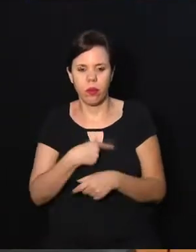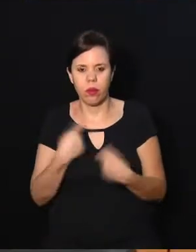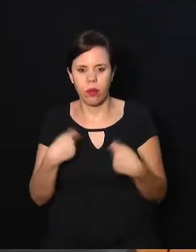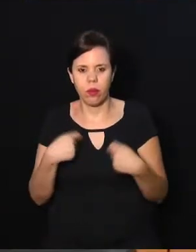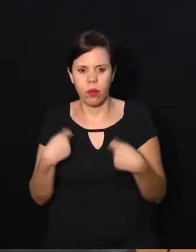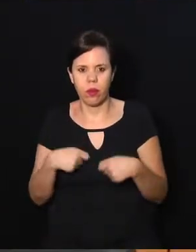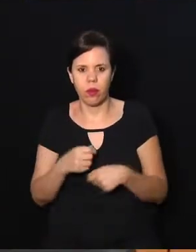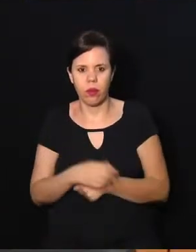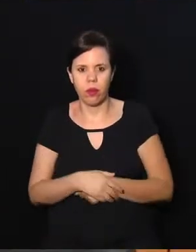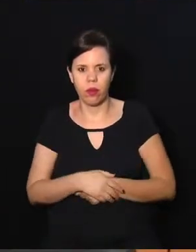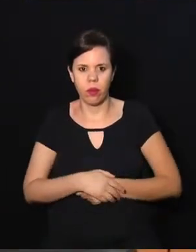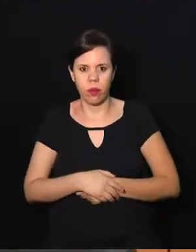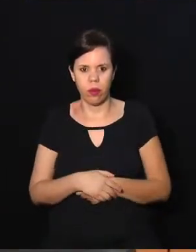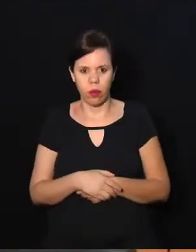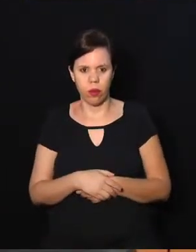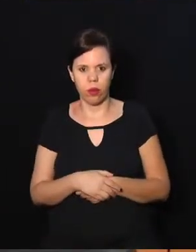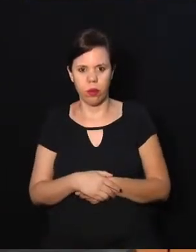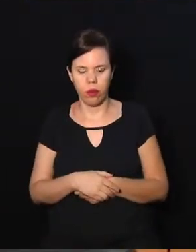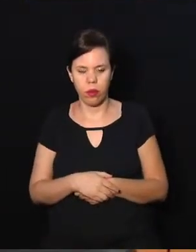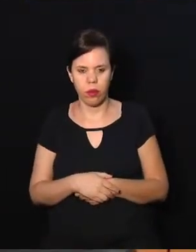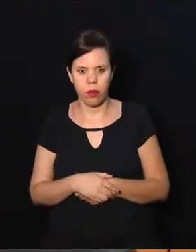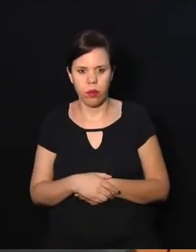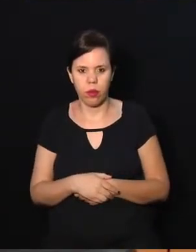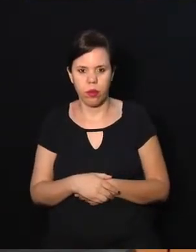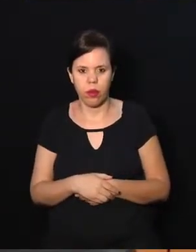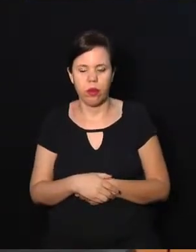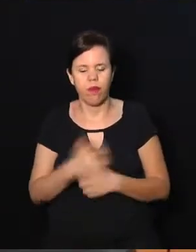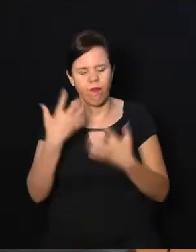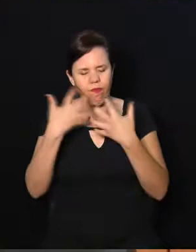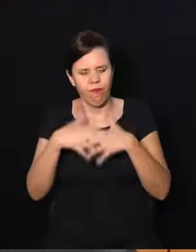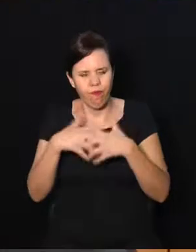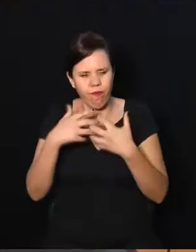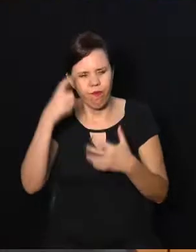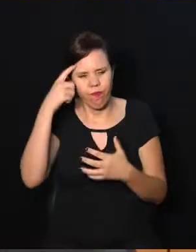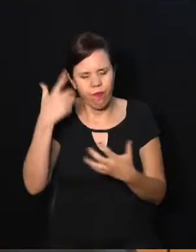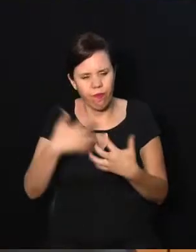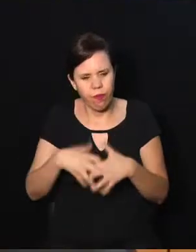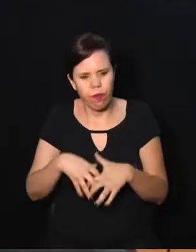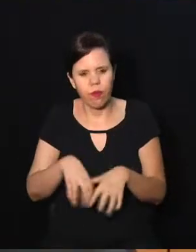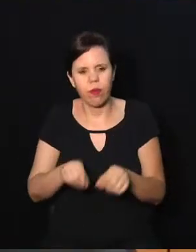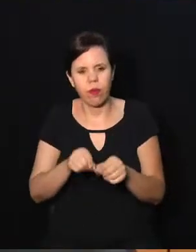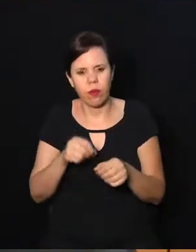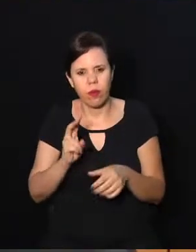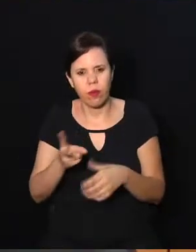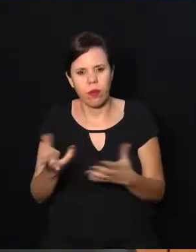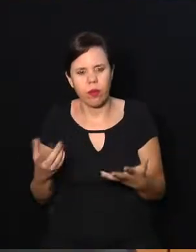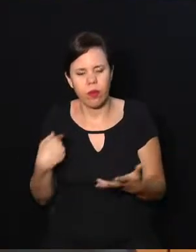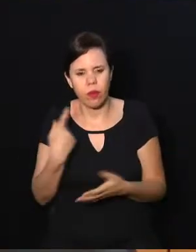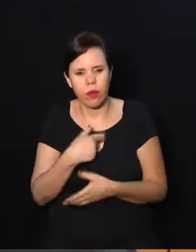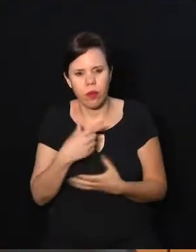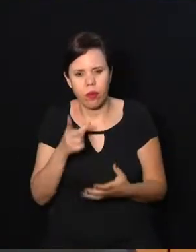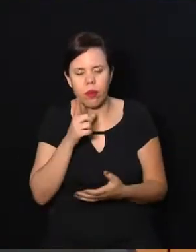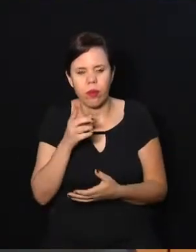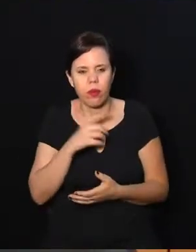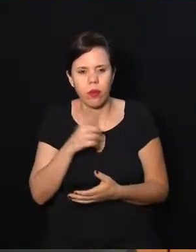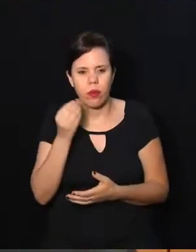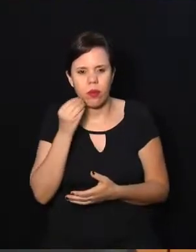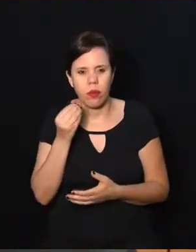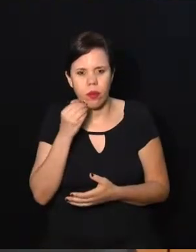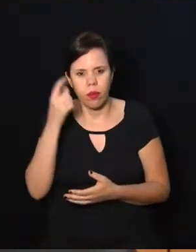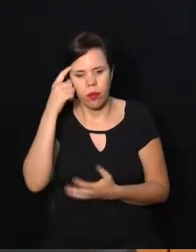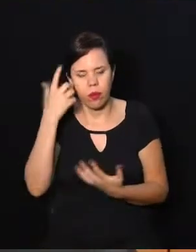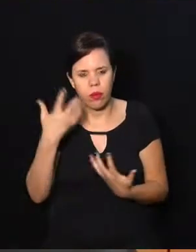precisamos justamente evocar durante as nossas reflexões e que nós teremos justamente a oportunidade de